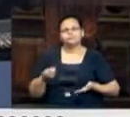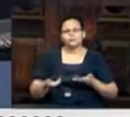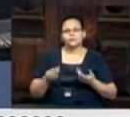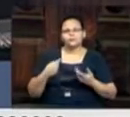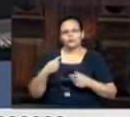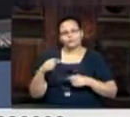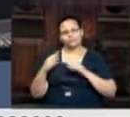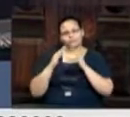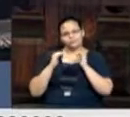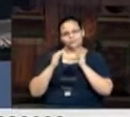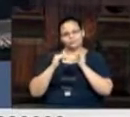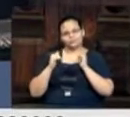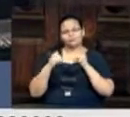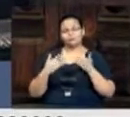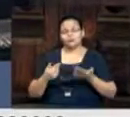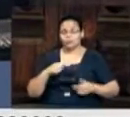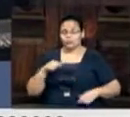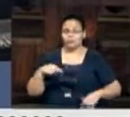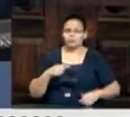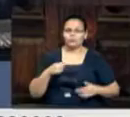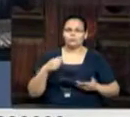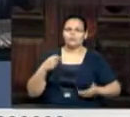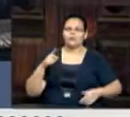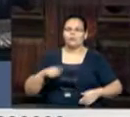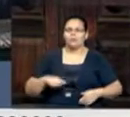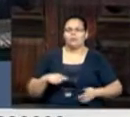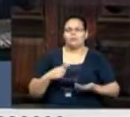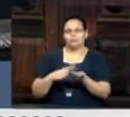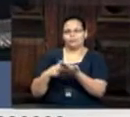Então, nós aparecemos como fiadores